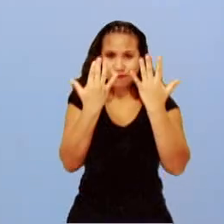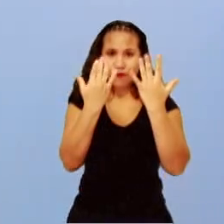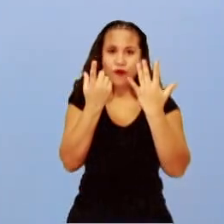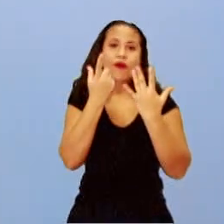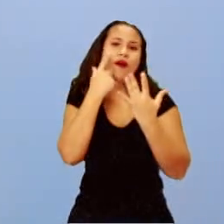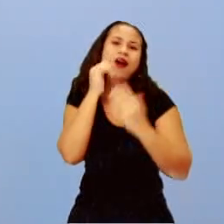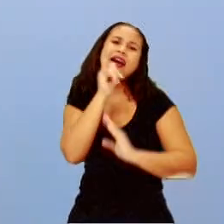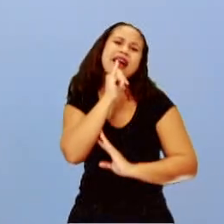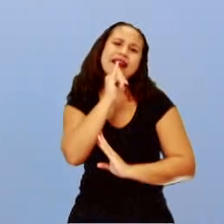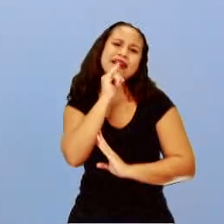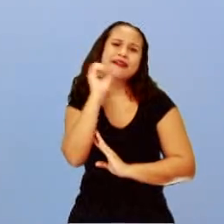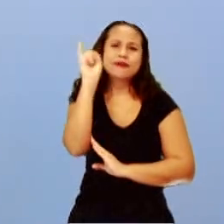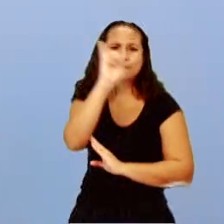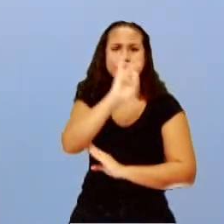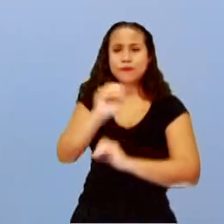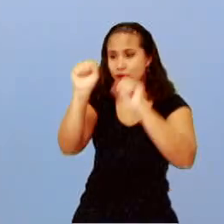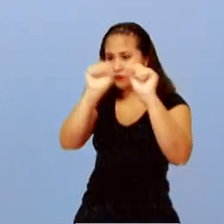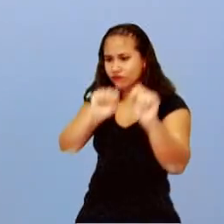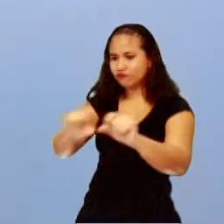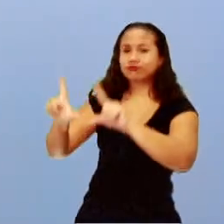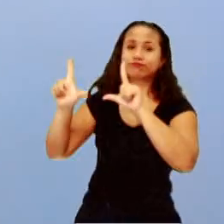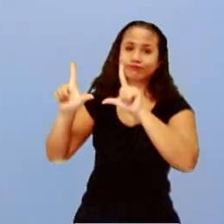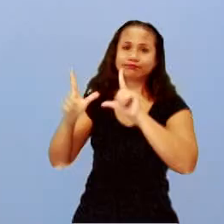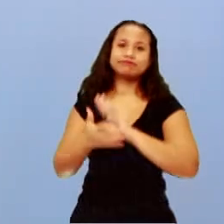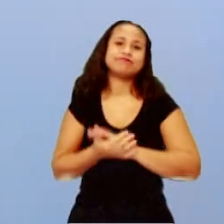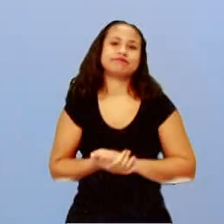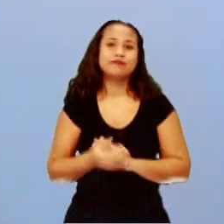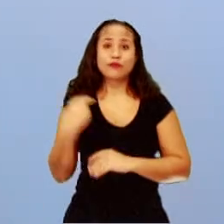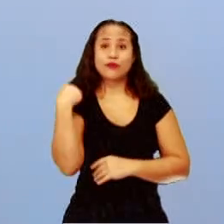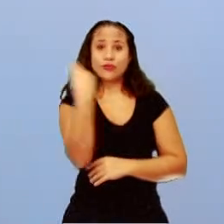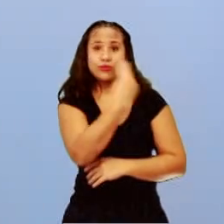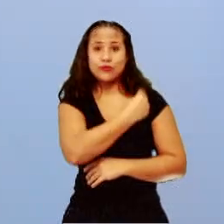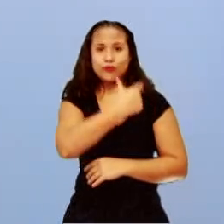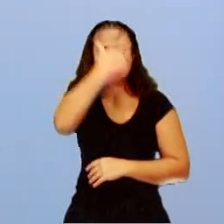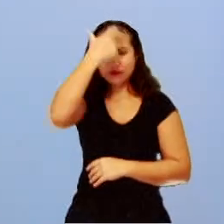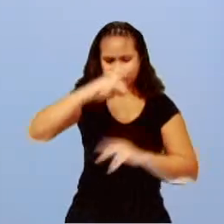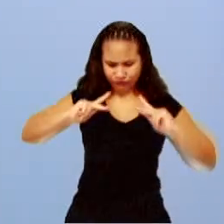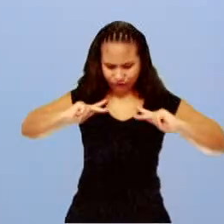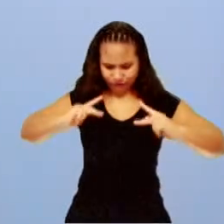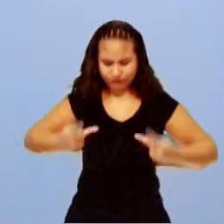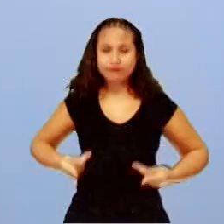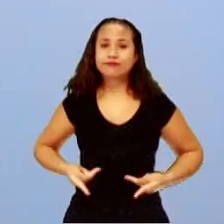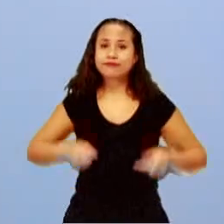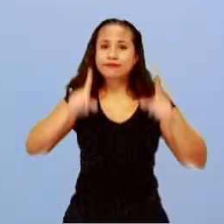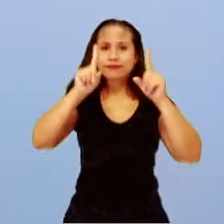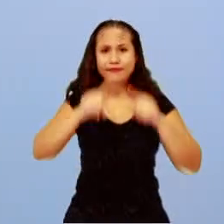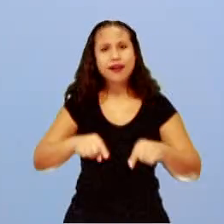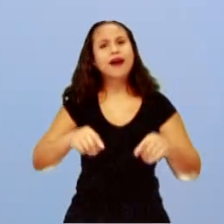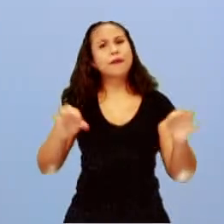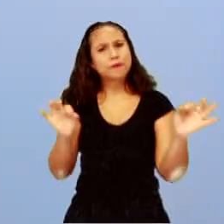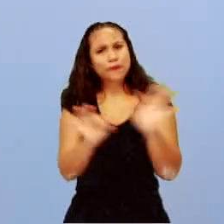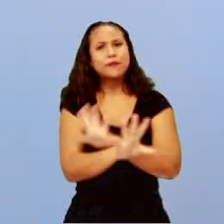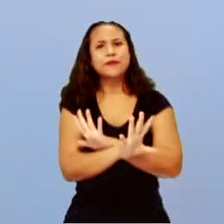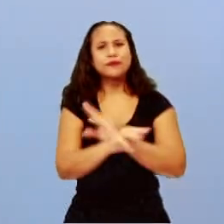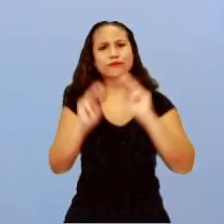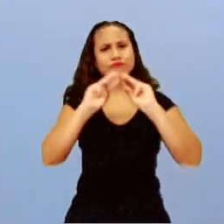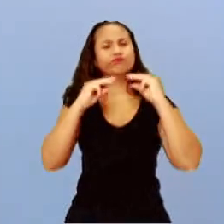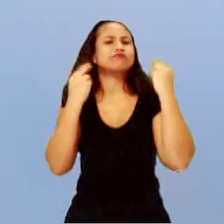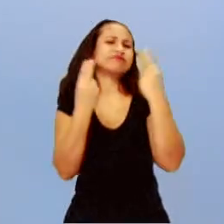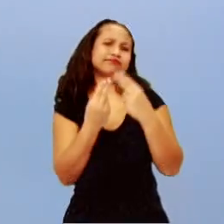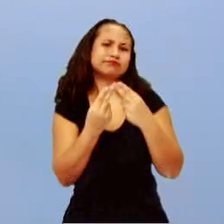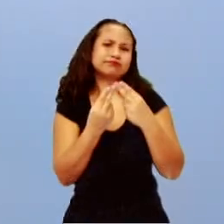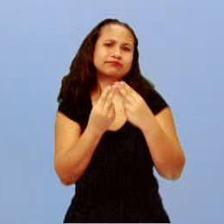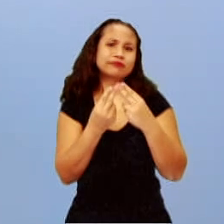trazer alguns exemplos de matéria. Nós, seres humanos, somos constituídos de matéria.